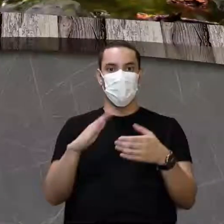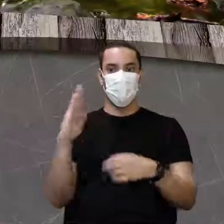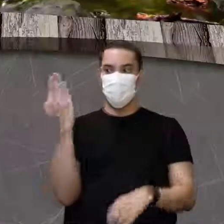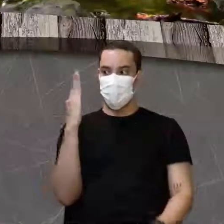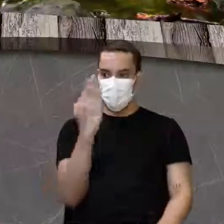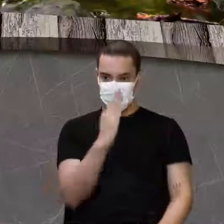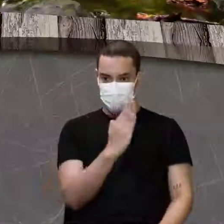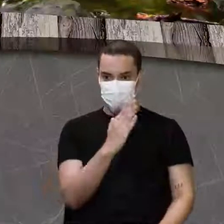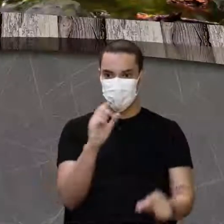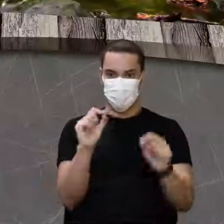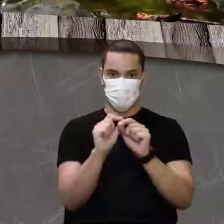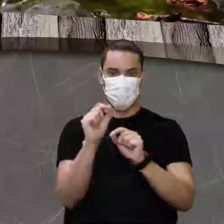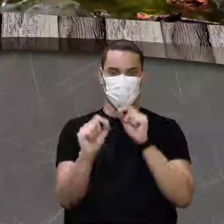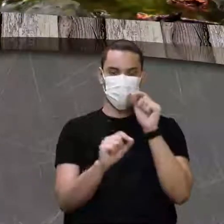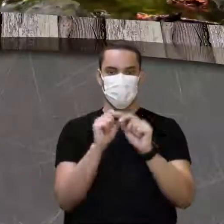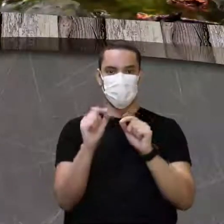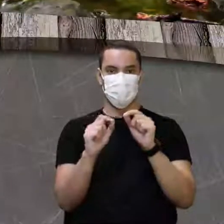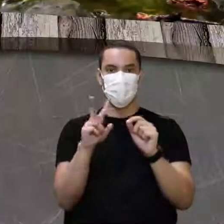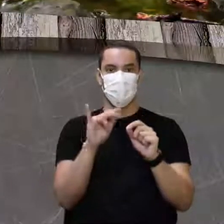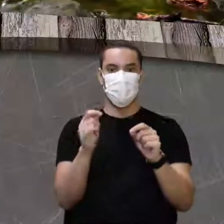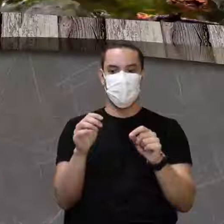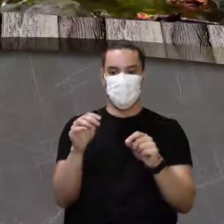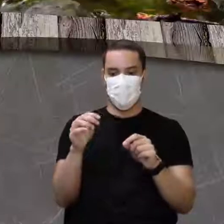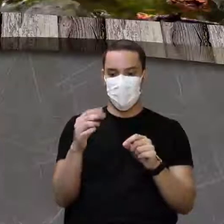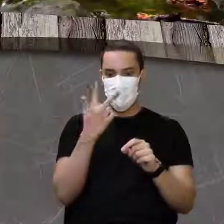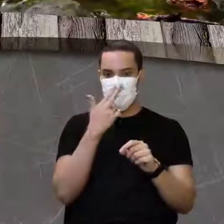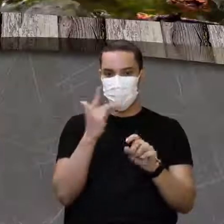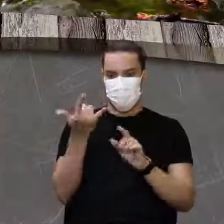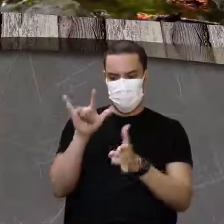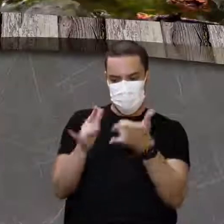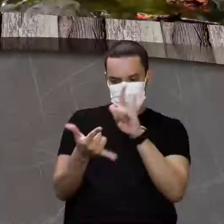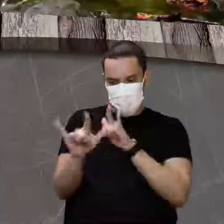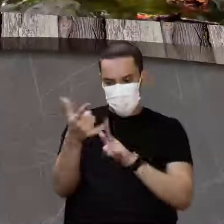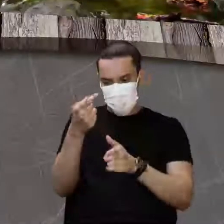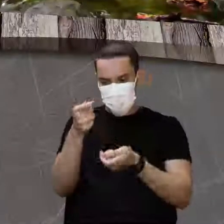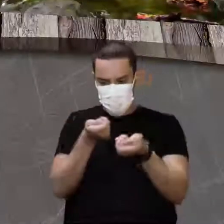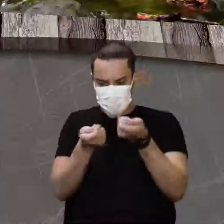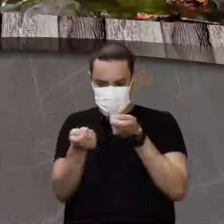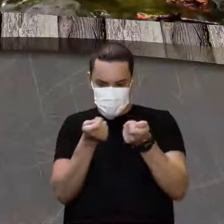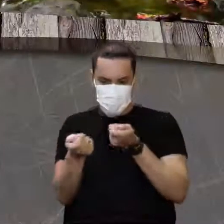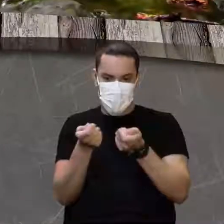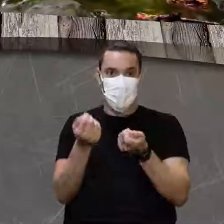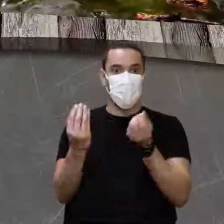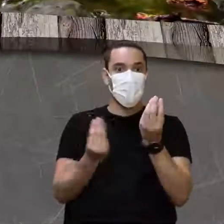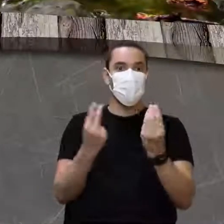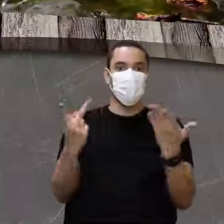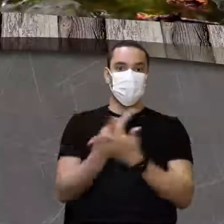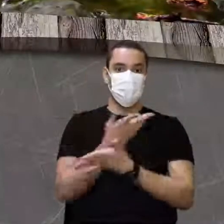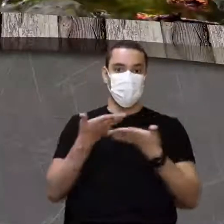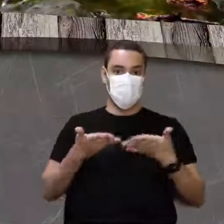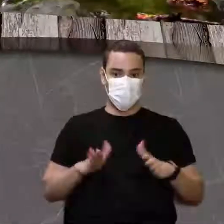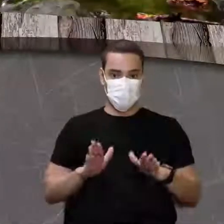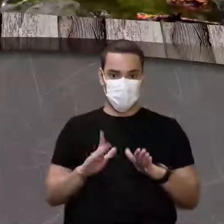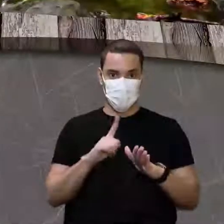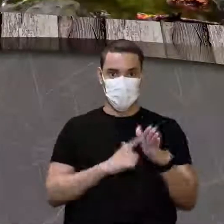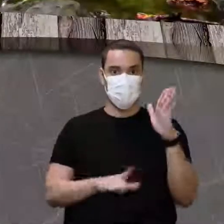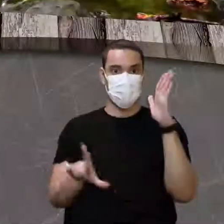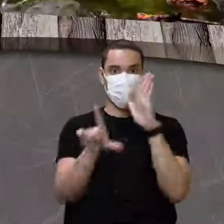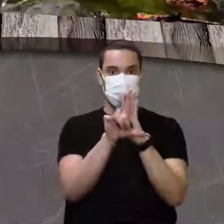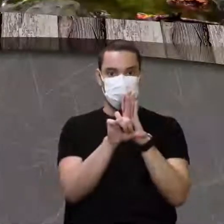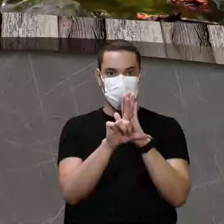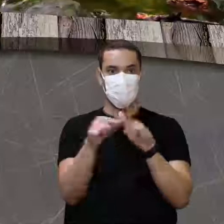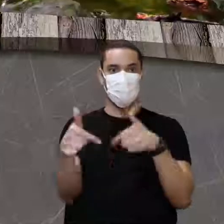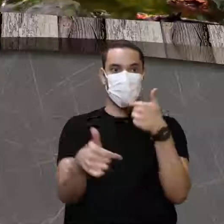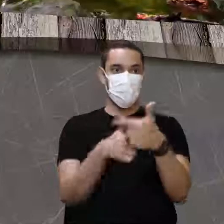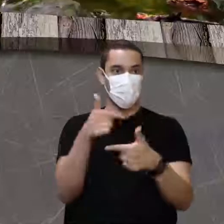eles mesmos vão manipulando esse nascimento, tá? Quando eles têm a legalidade aí